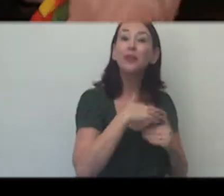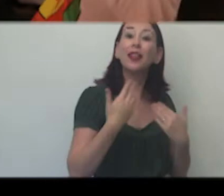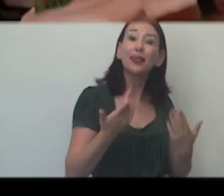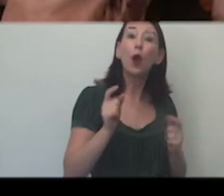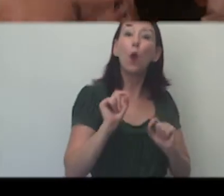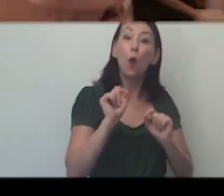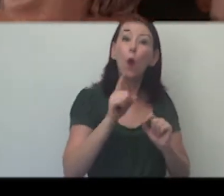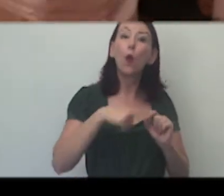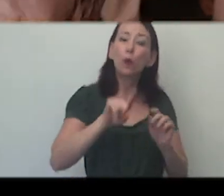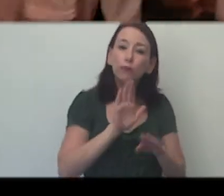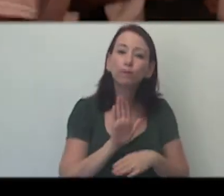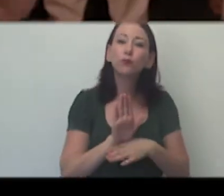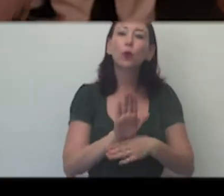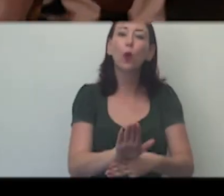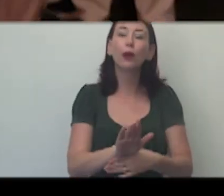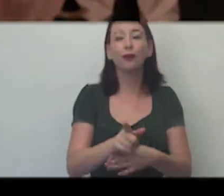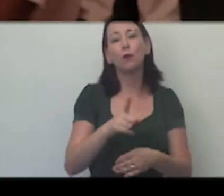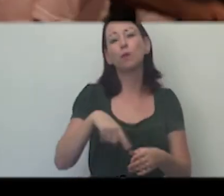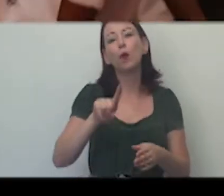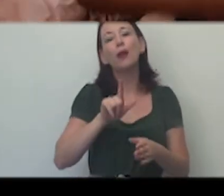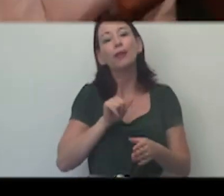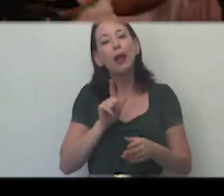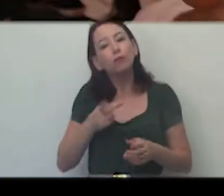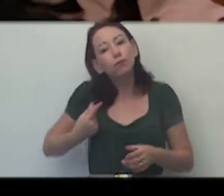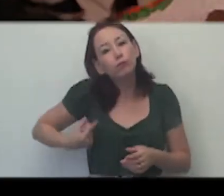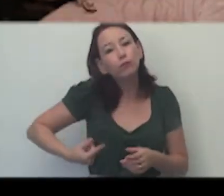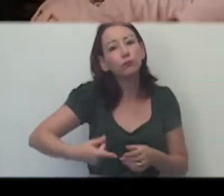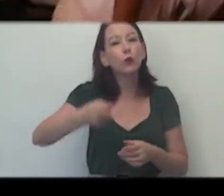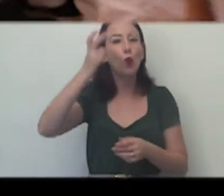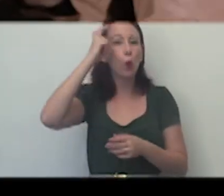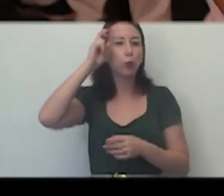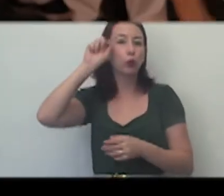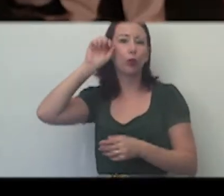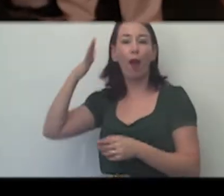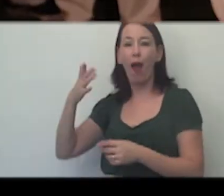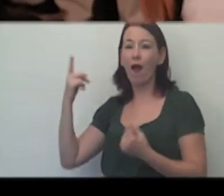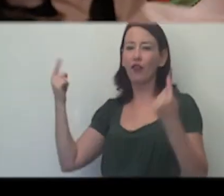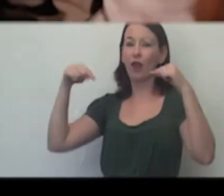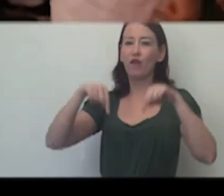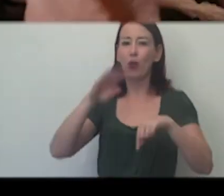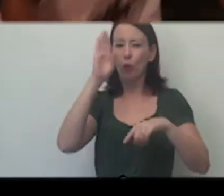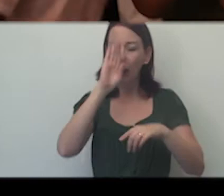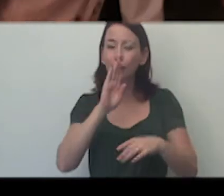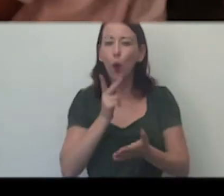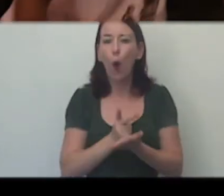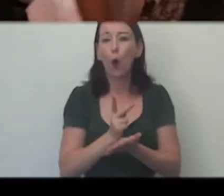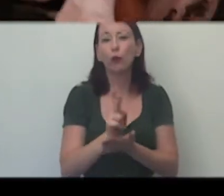contribuem para a manutenção das referências culturais afro-brasileiras nas comunidades.